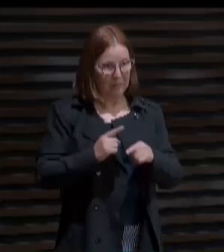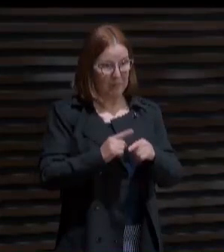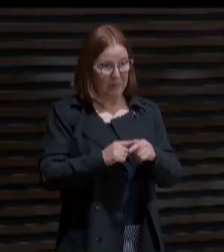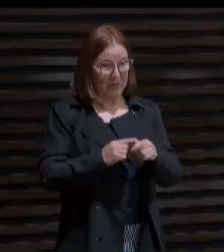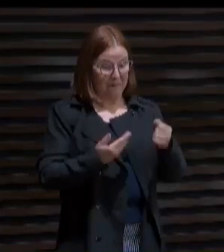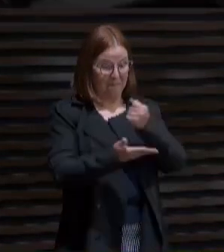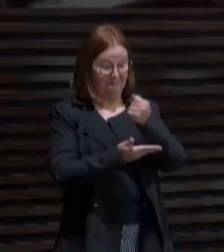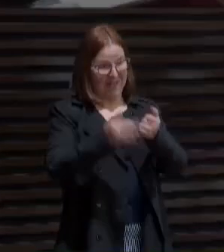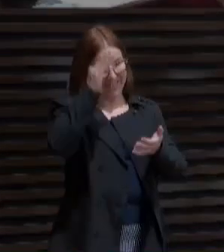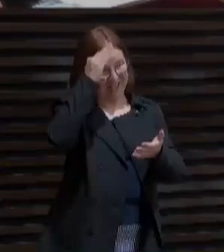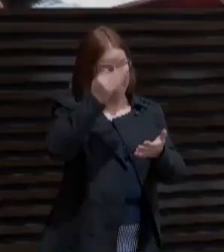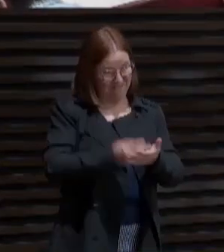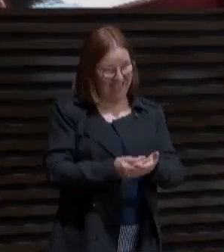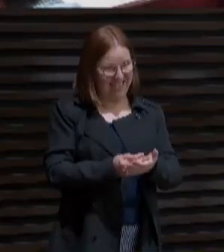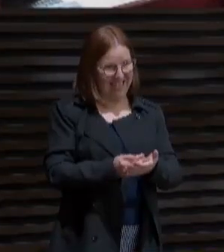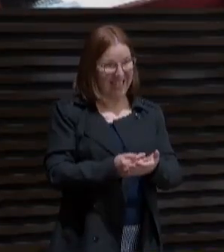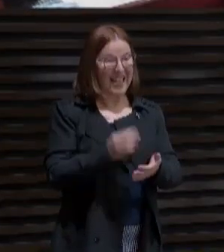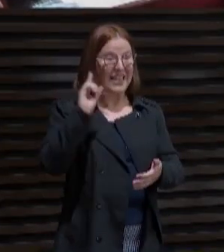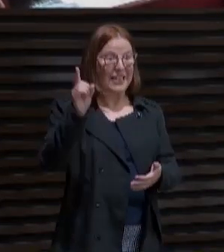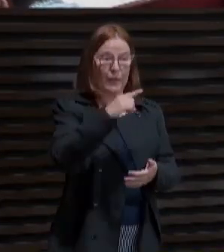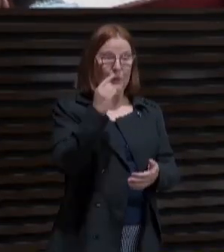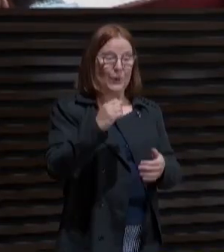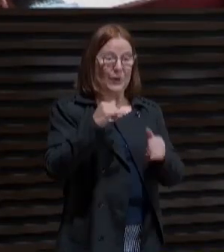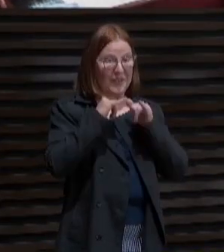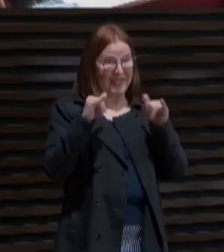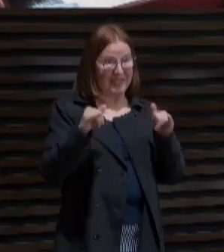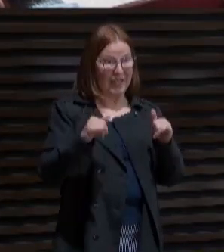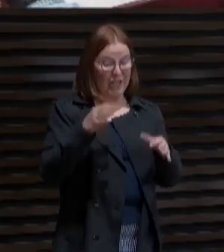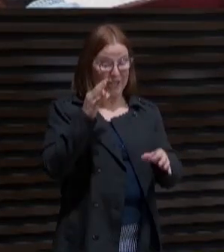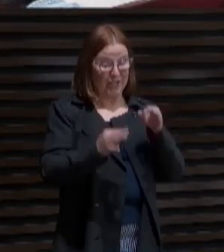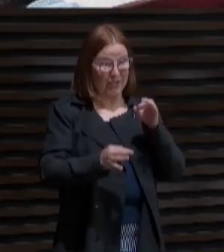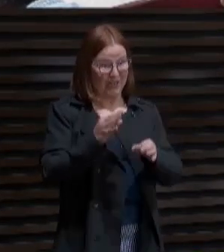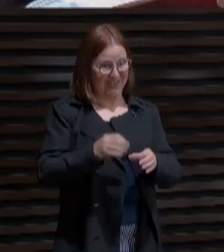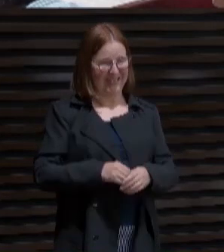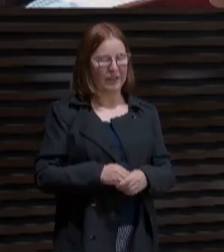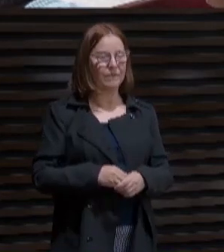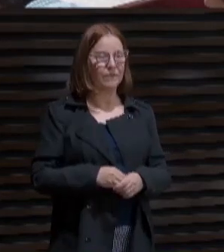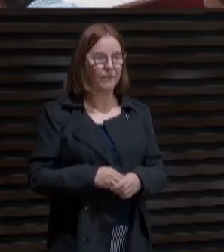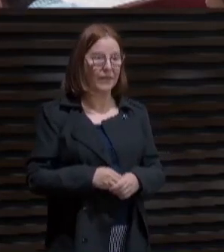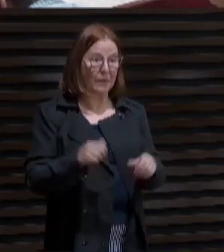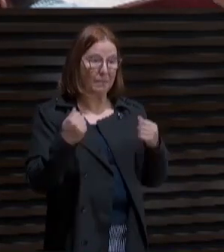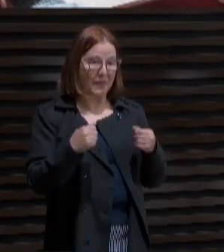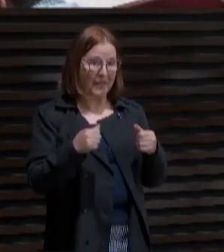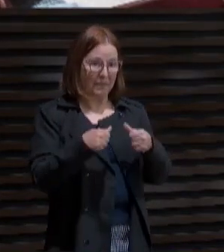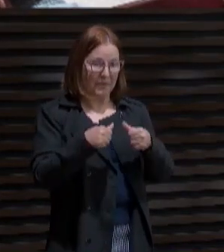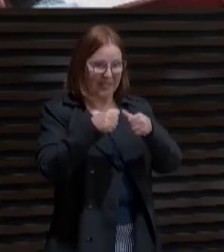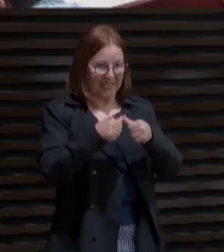justo. Amém. Aonde nós precisamos estar encontrados? Nele